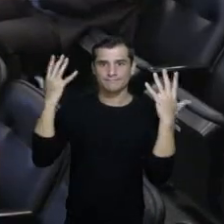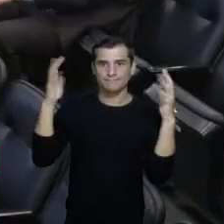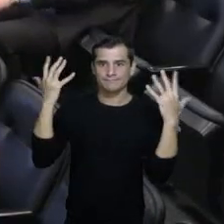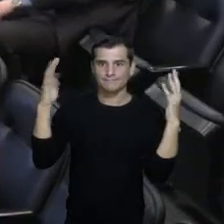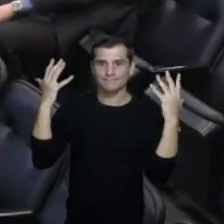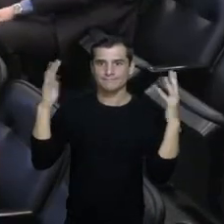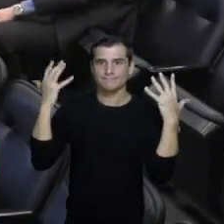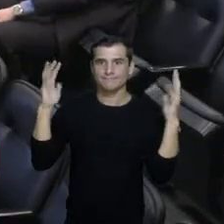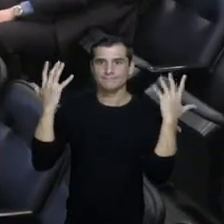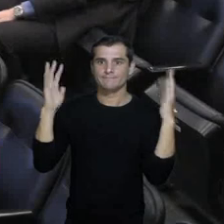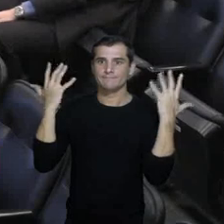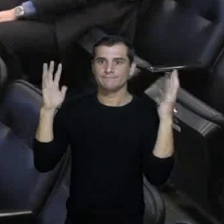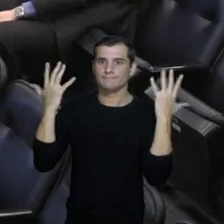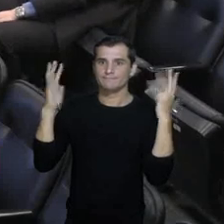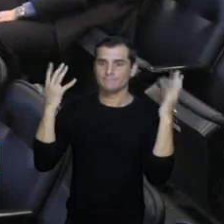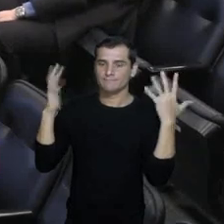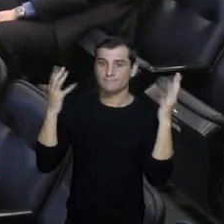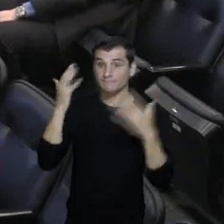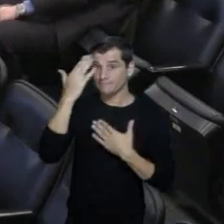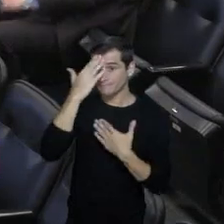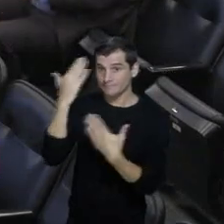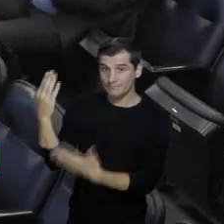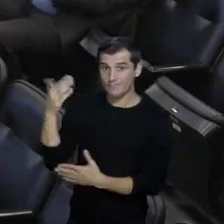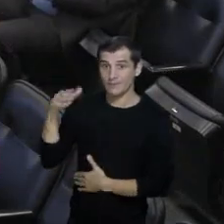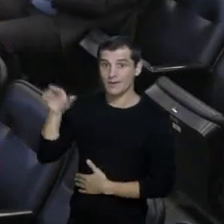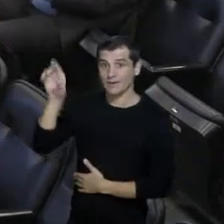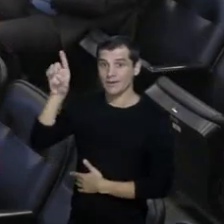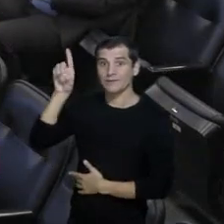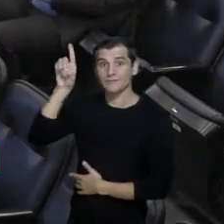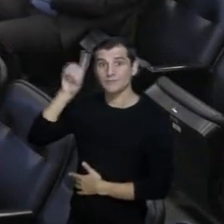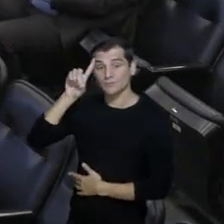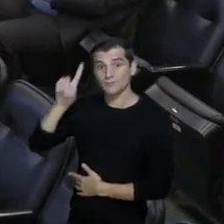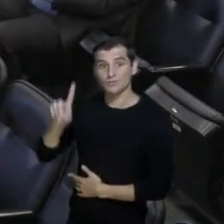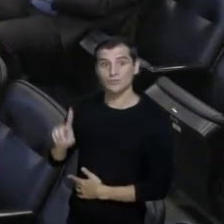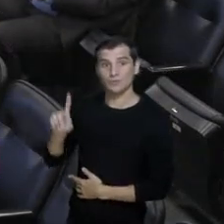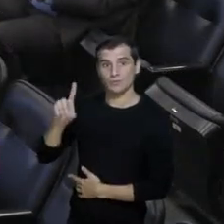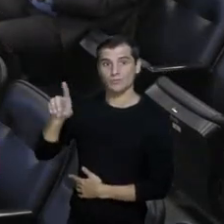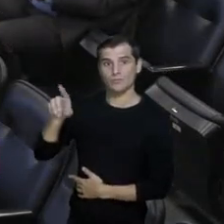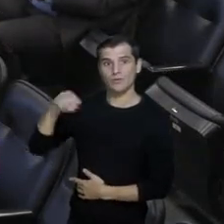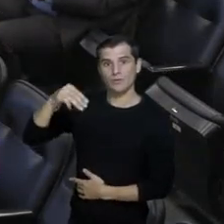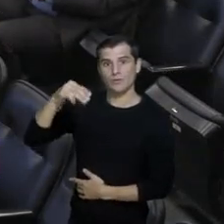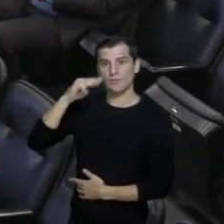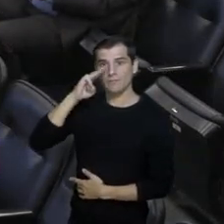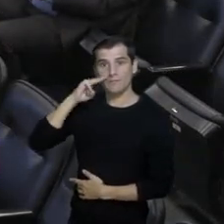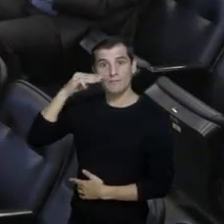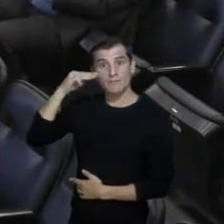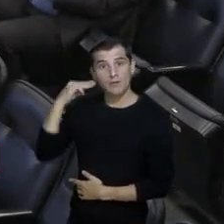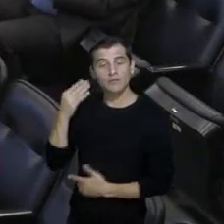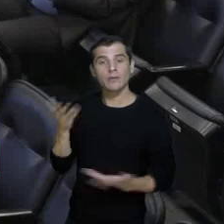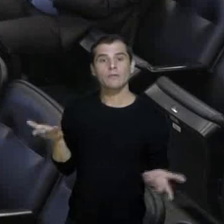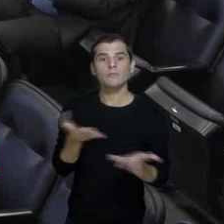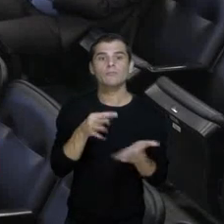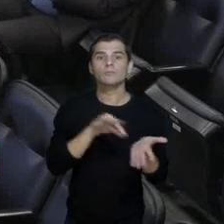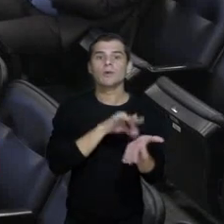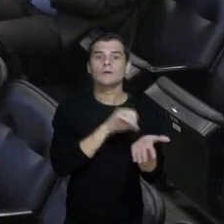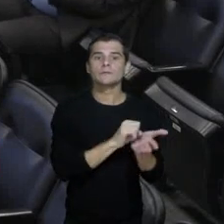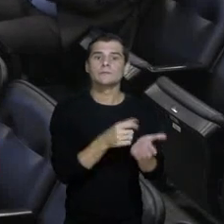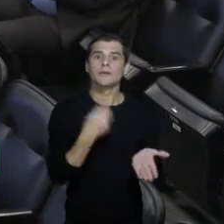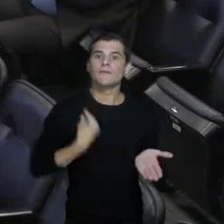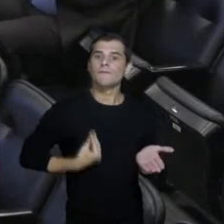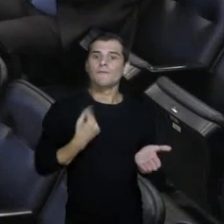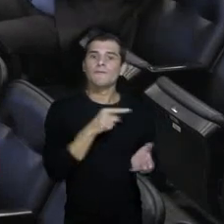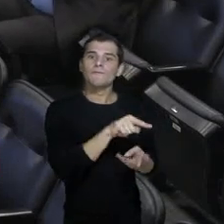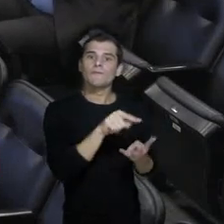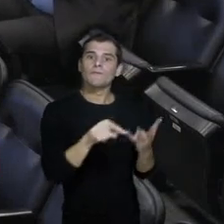obrigada obrigado diretora Marlene estemos registrar e agradecer a presença das seguintes autoridades que se apresentaram